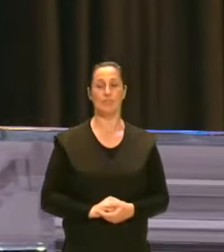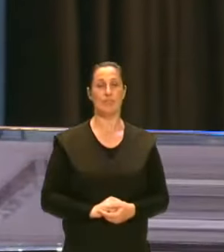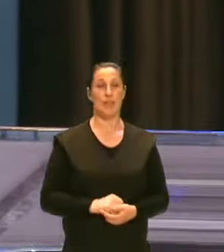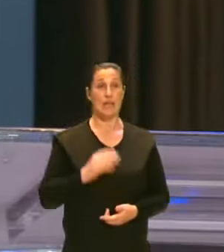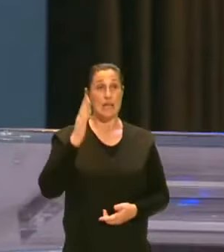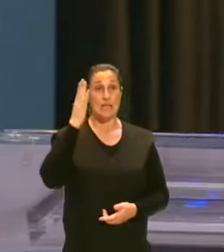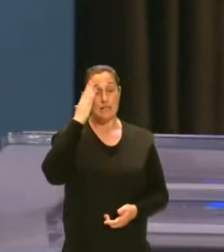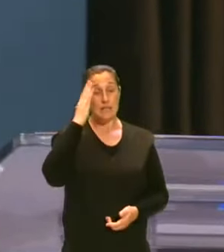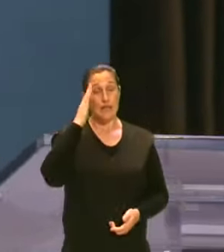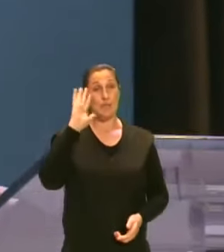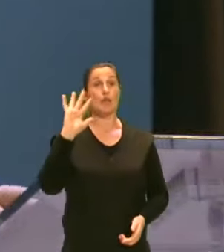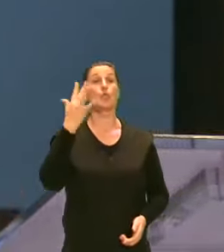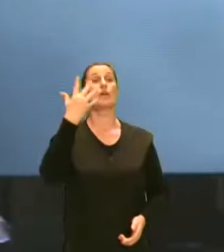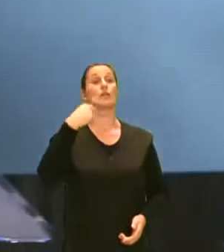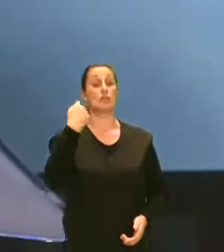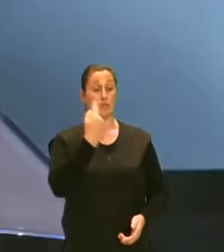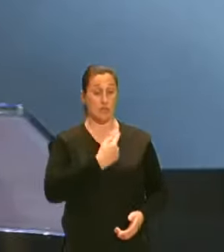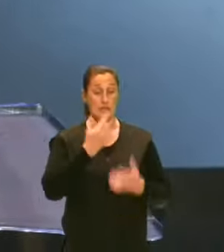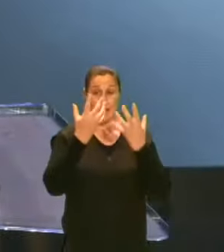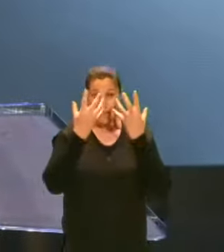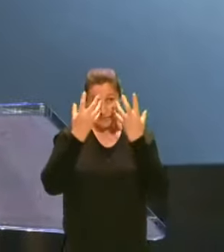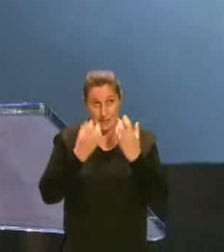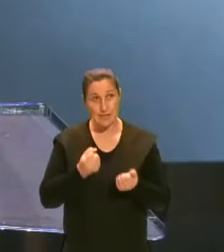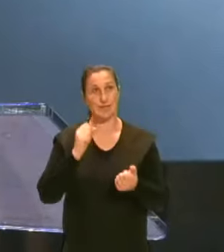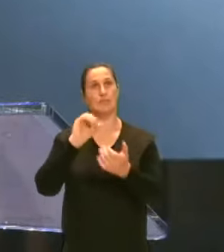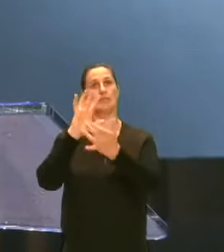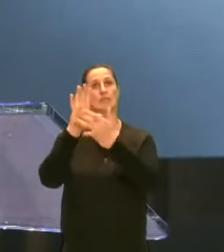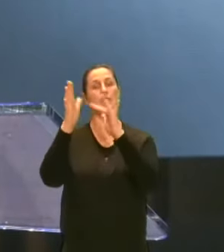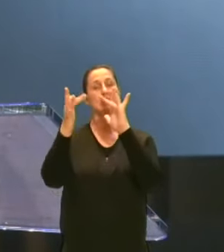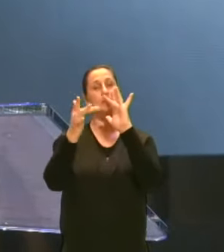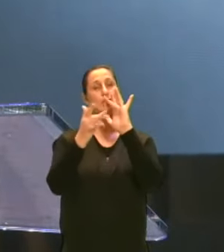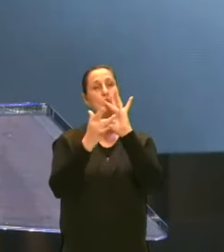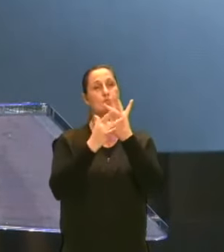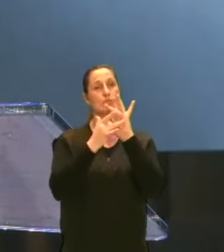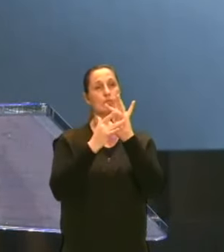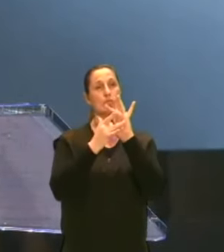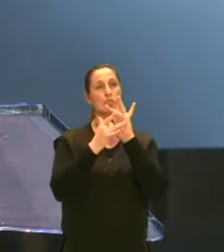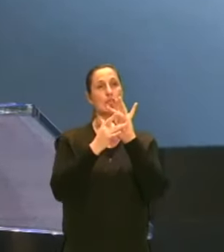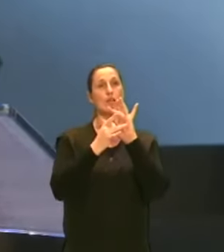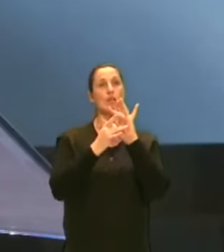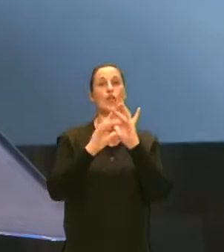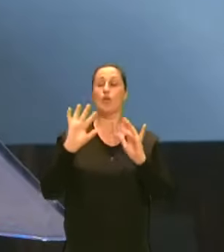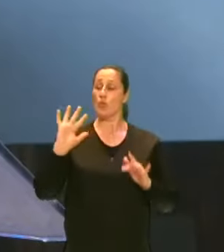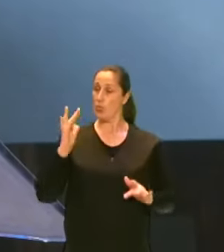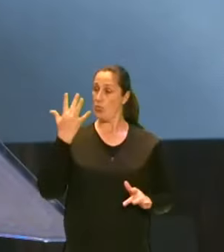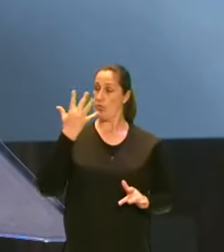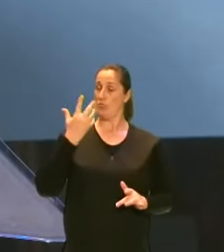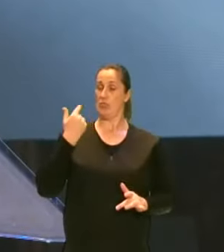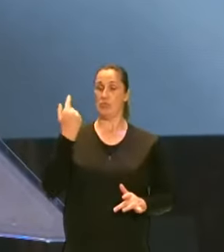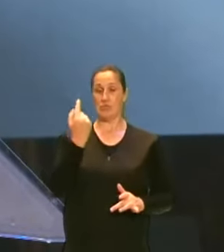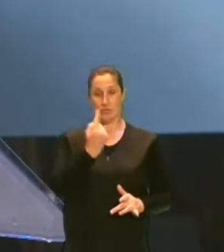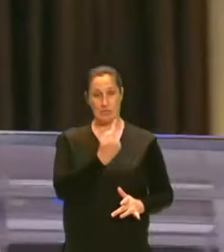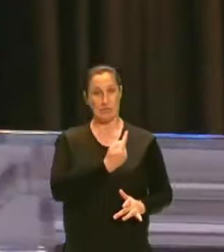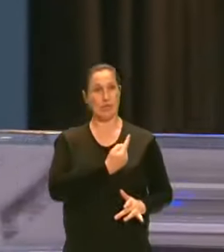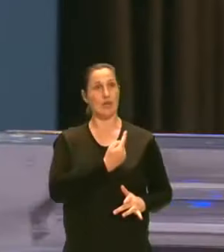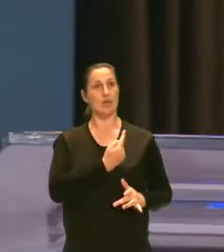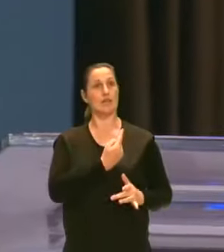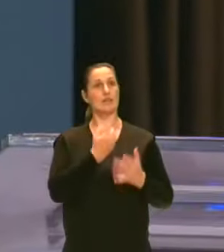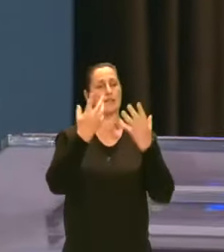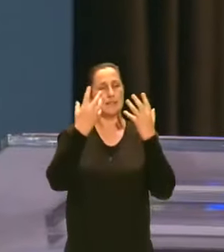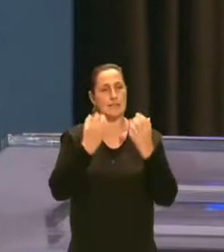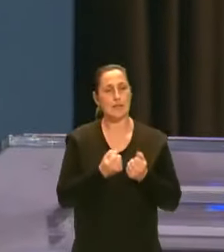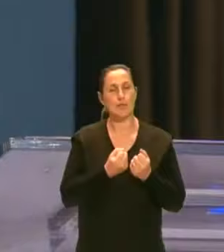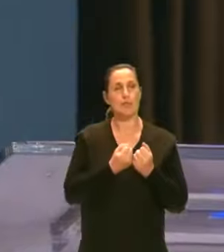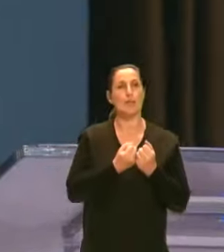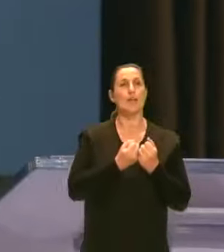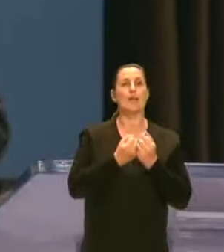nós aceitamos Jesus, e se você não fez isso ainda, hoje é dia de você fazer. Quando nós damos largada e nós damos início à nossa peregrinação